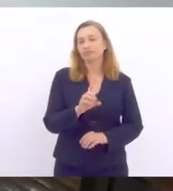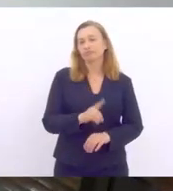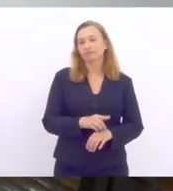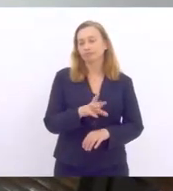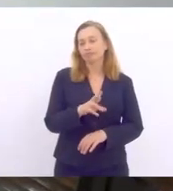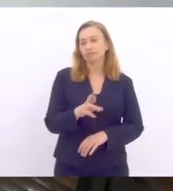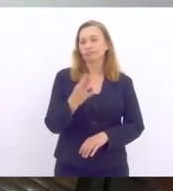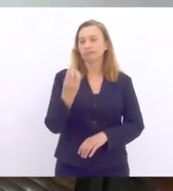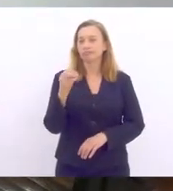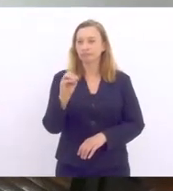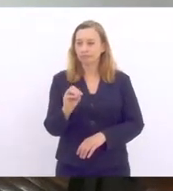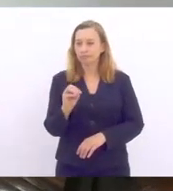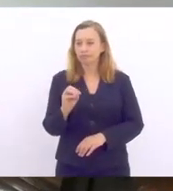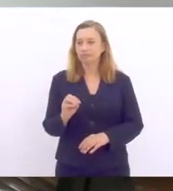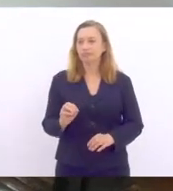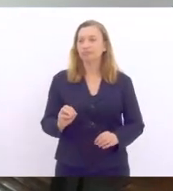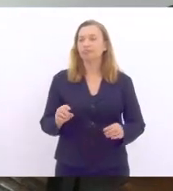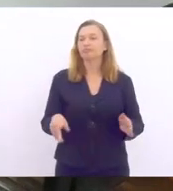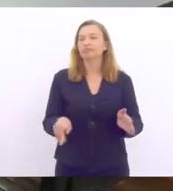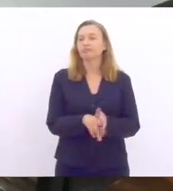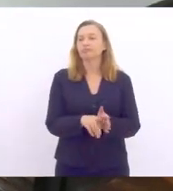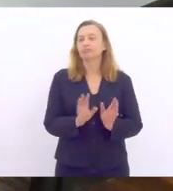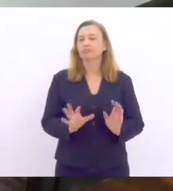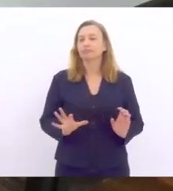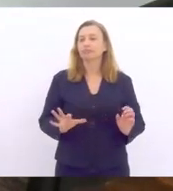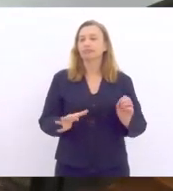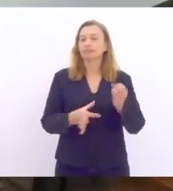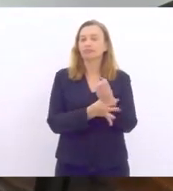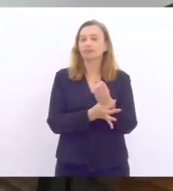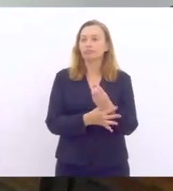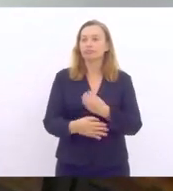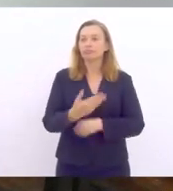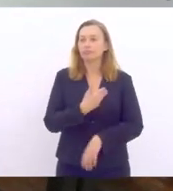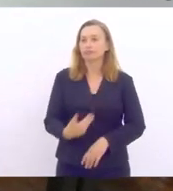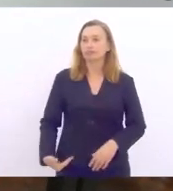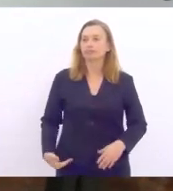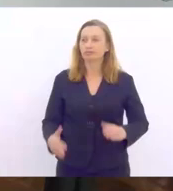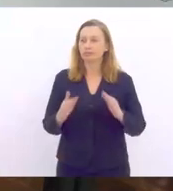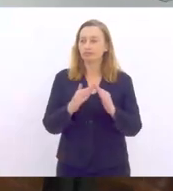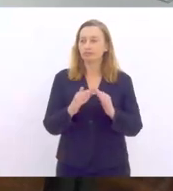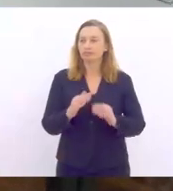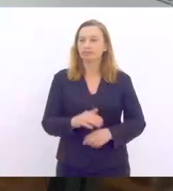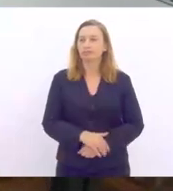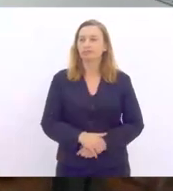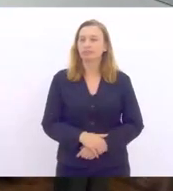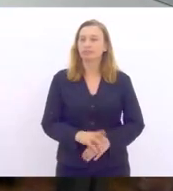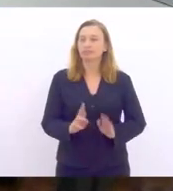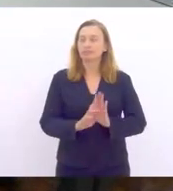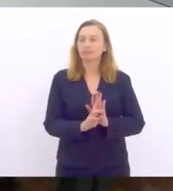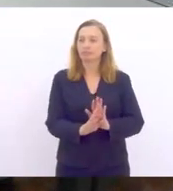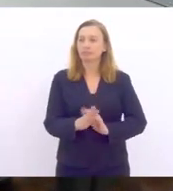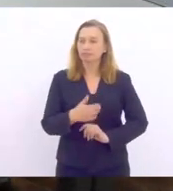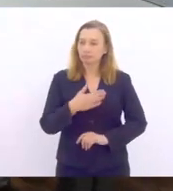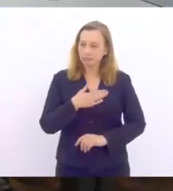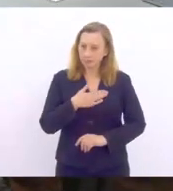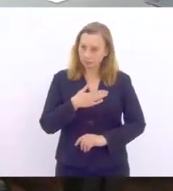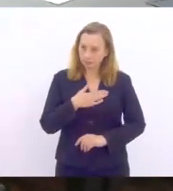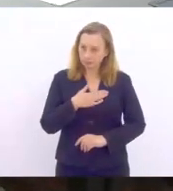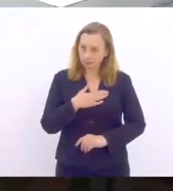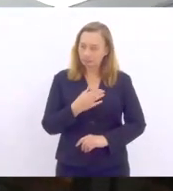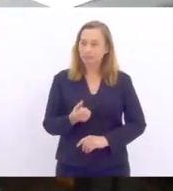é membro da Comissão de Segurança Pública da Casa e que me representa aí nesta mesa também. Sou